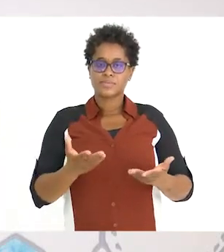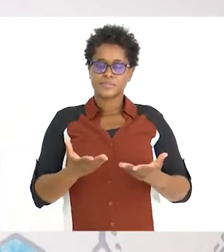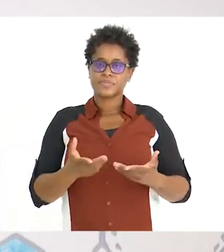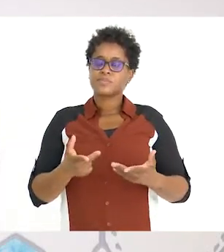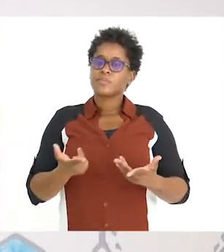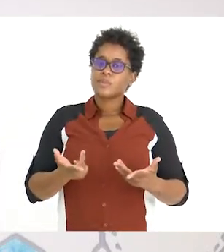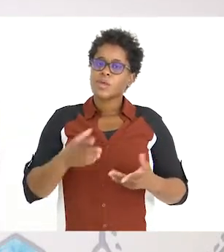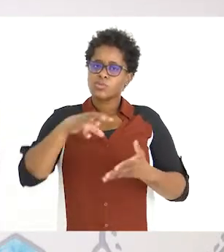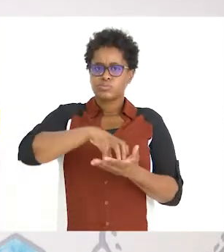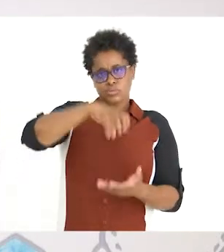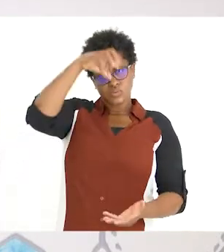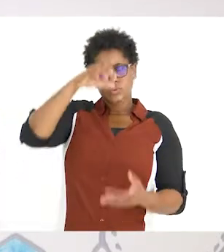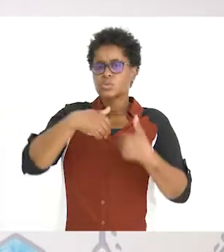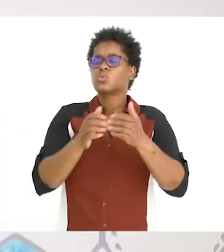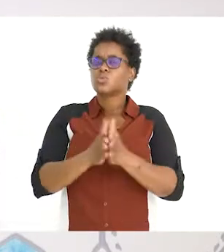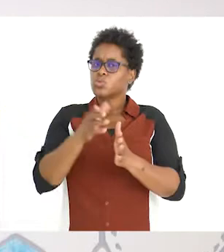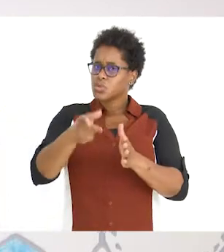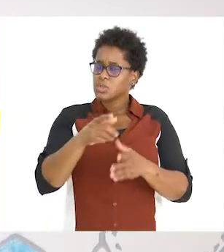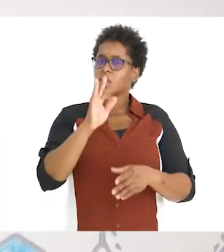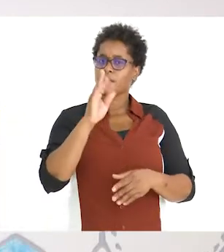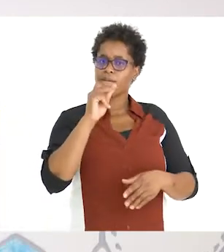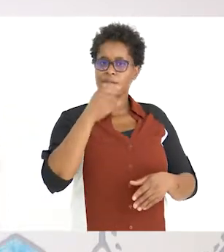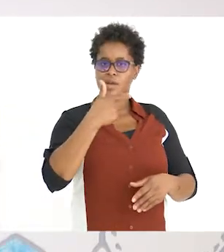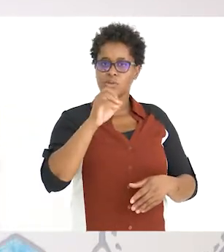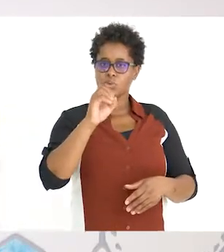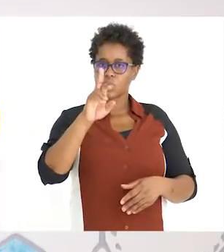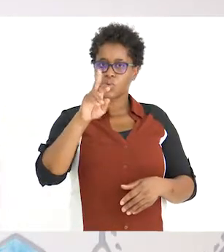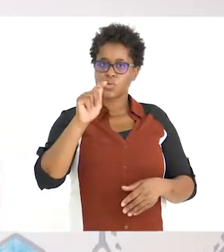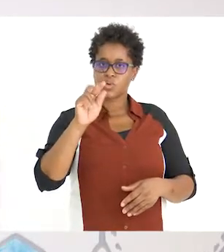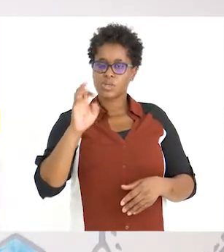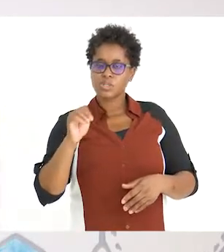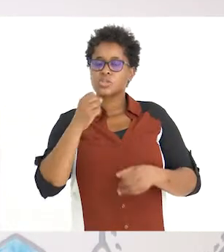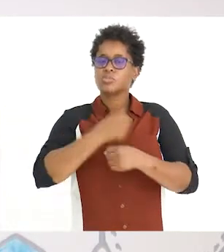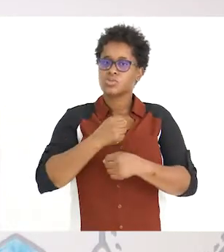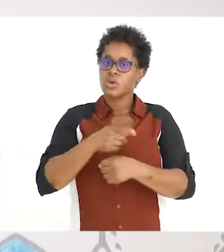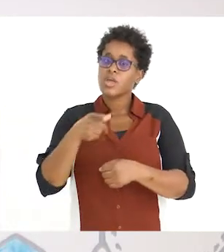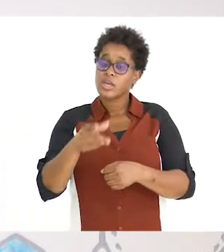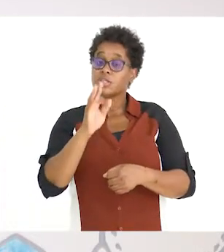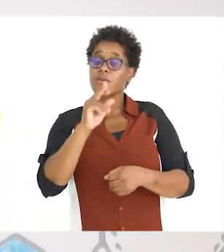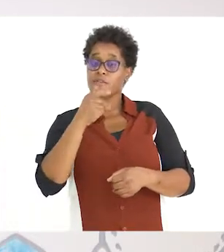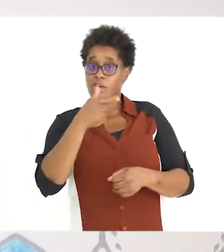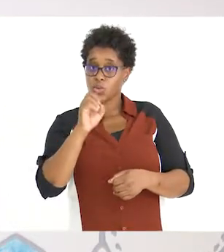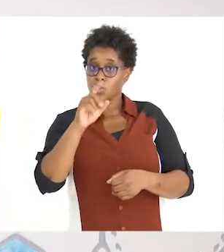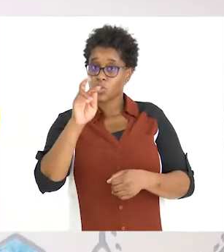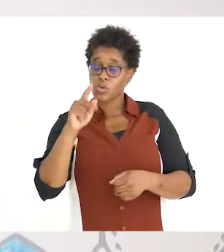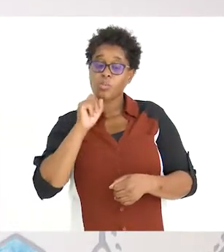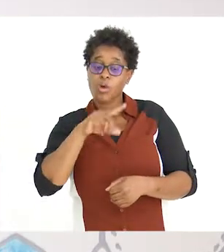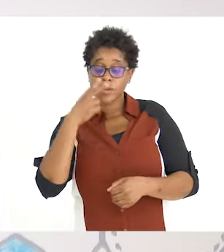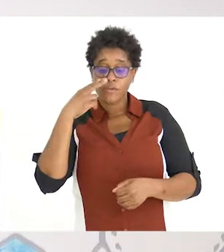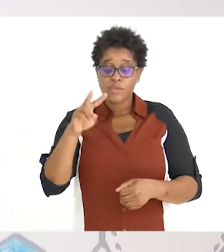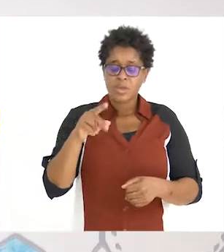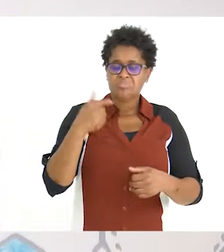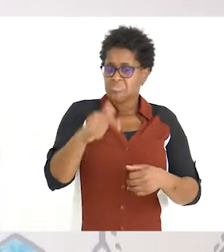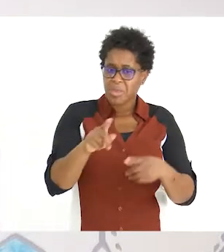tudo isso são fatores de produção. E esses fatores de produção, vocês podem ver que não têm a